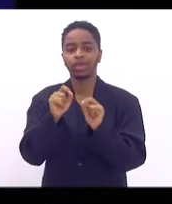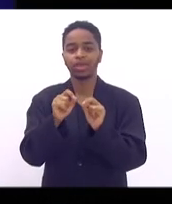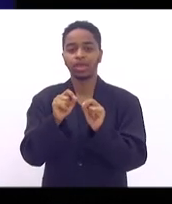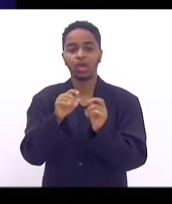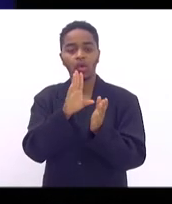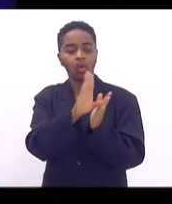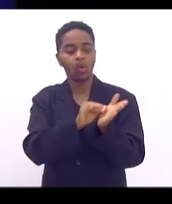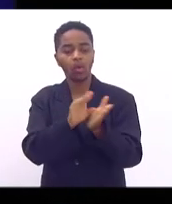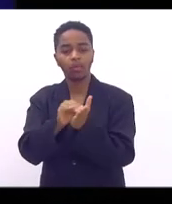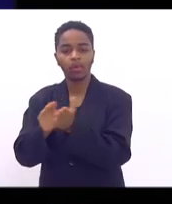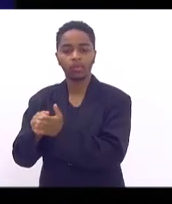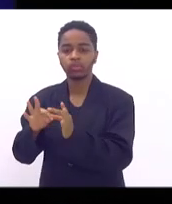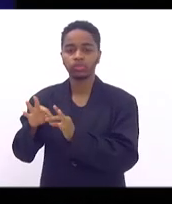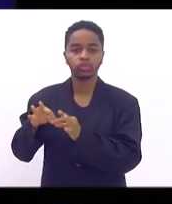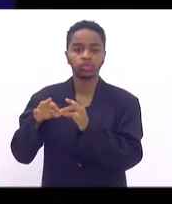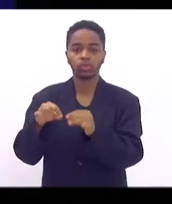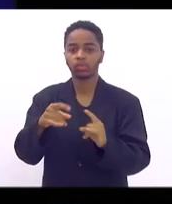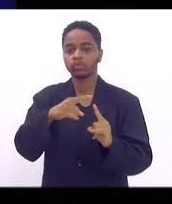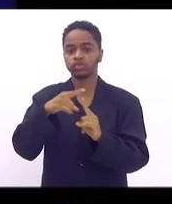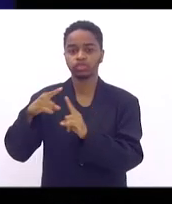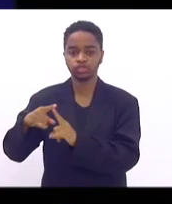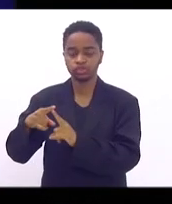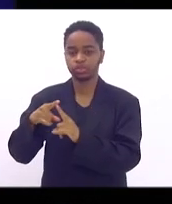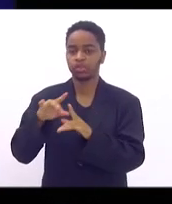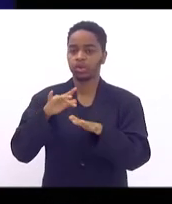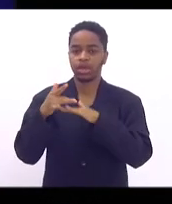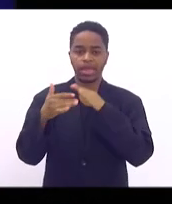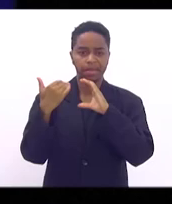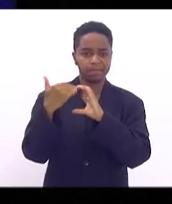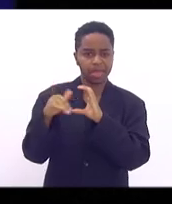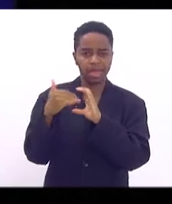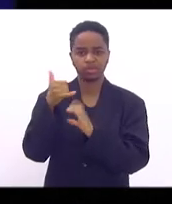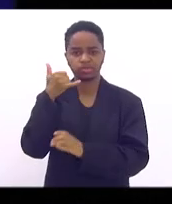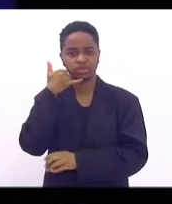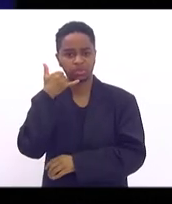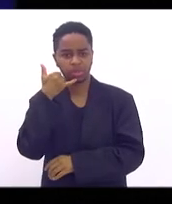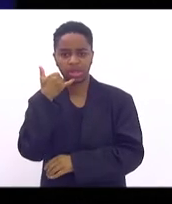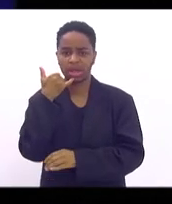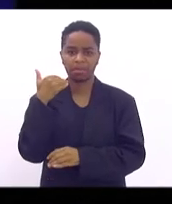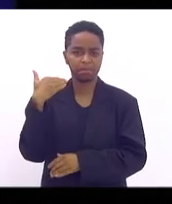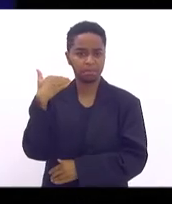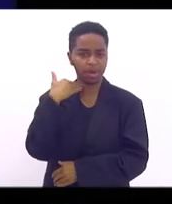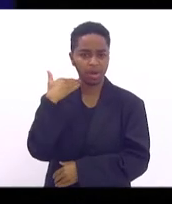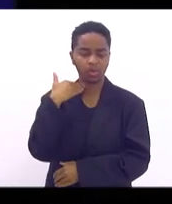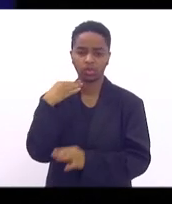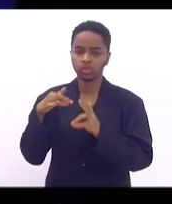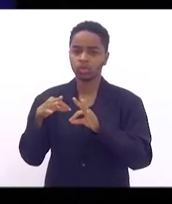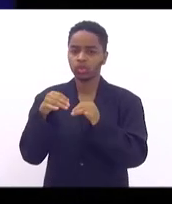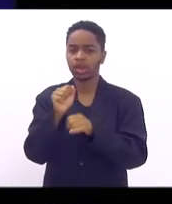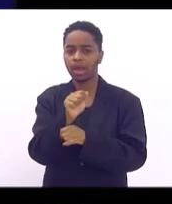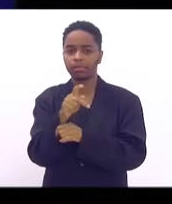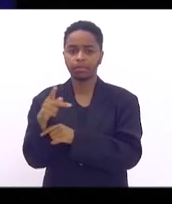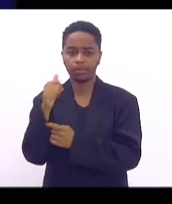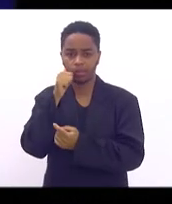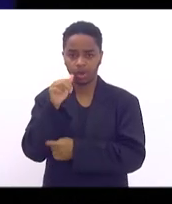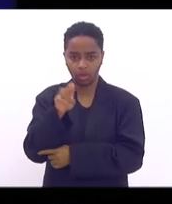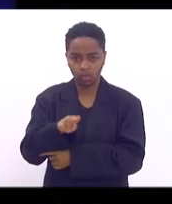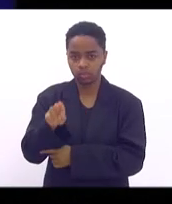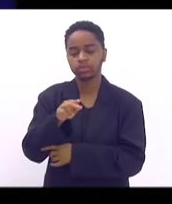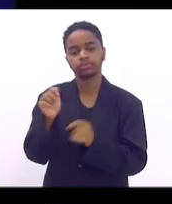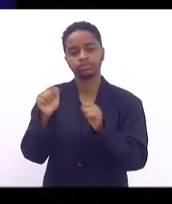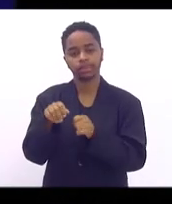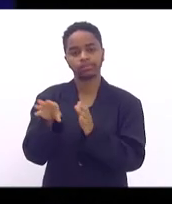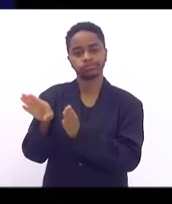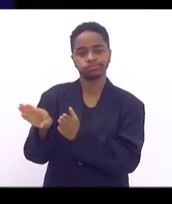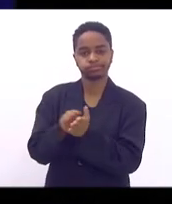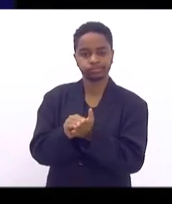mulher. E-mail, celular, conta bancária, todos os aplicativos que ela acessa. Pode passar,